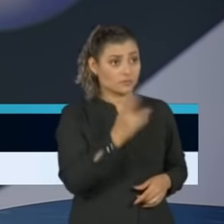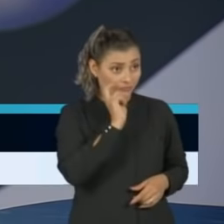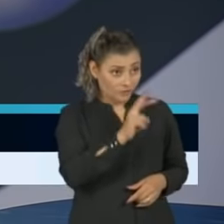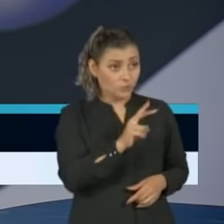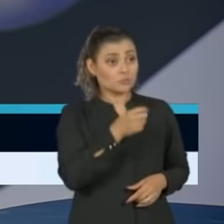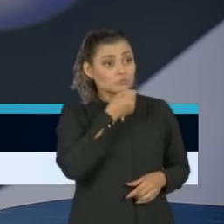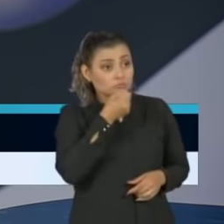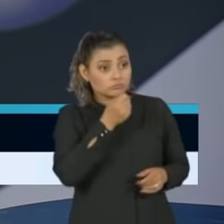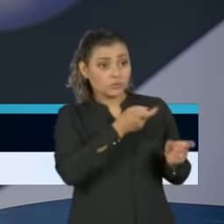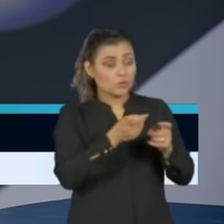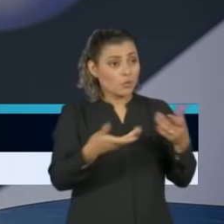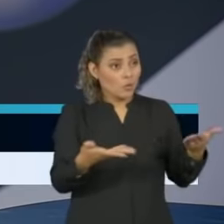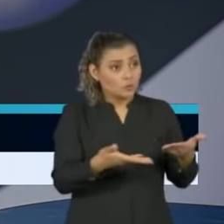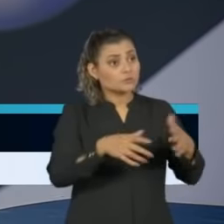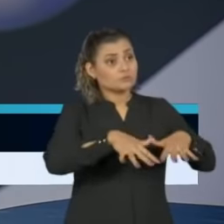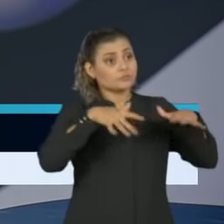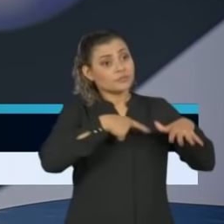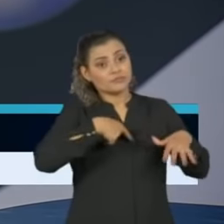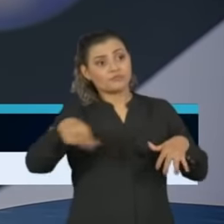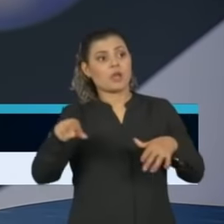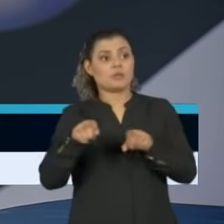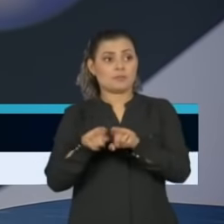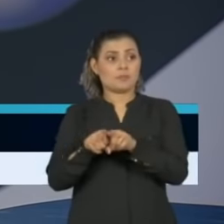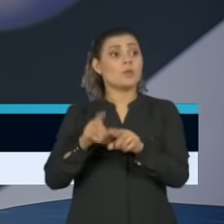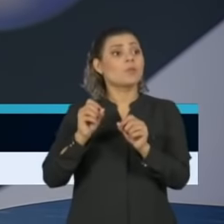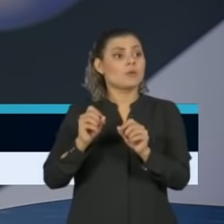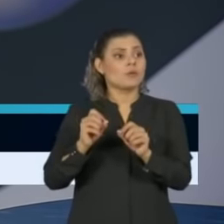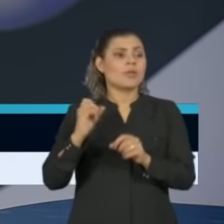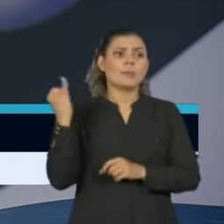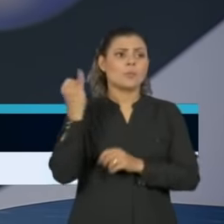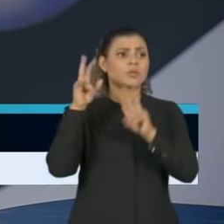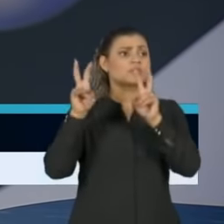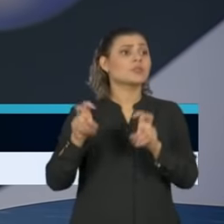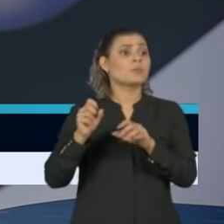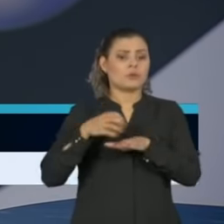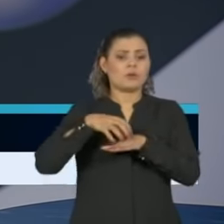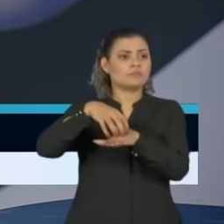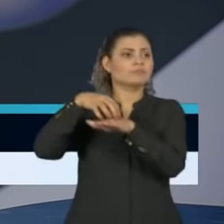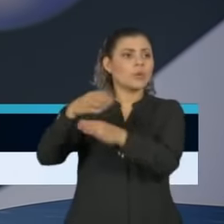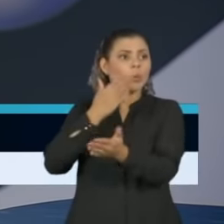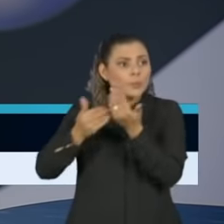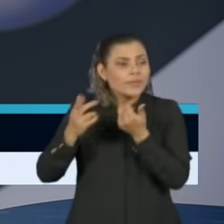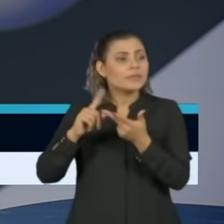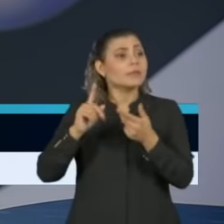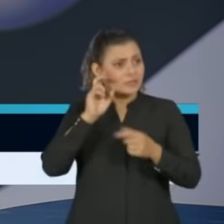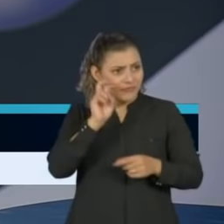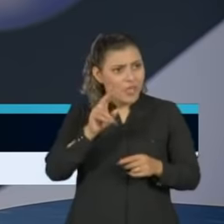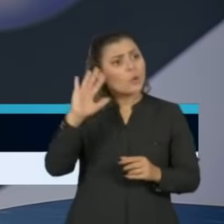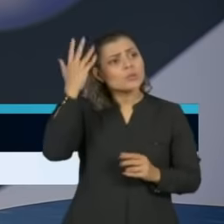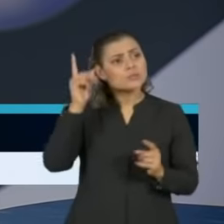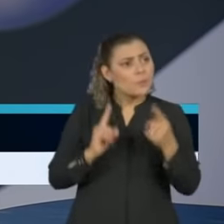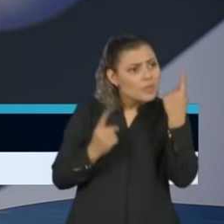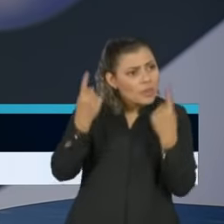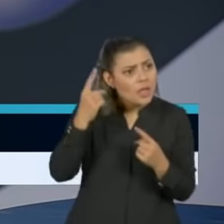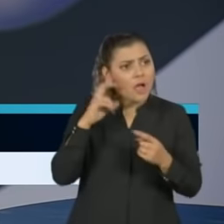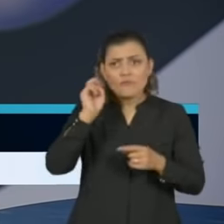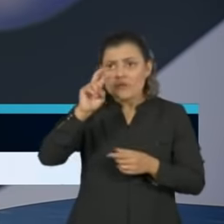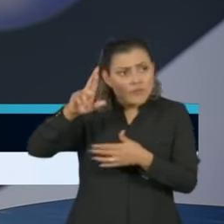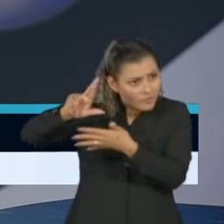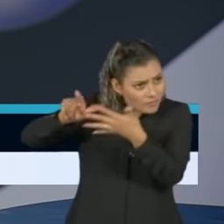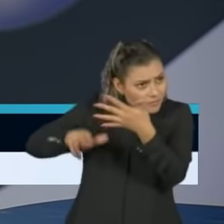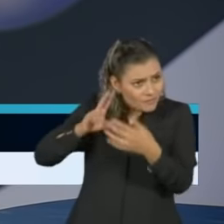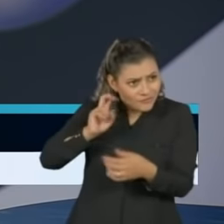Dessa reunião para já se reunir com a questão de abastecimento, que é uma coisa crucial. Se a gente olhar o que aconteceu em Milão, Turim, em todo o Vêneto, na Lombardia, no Vêneto,